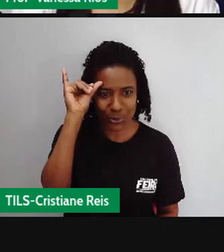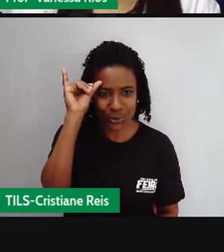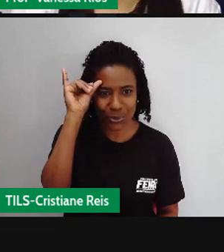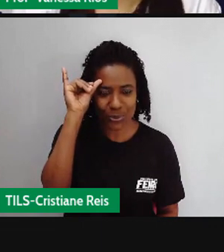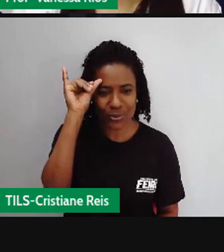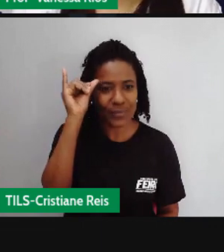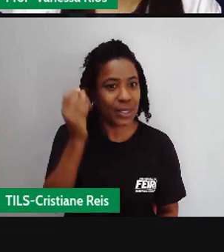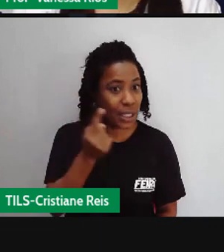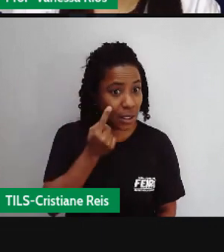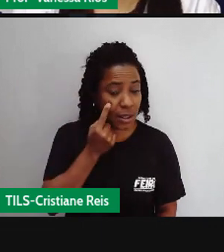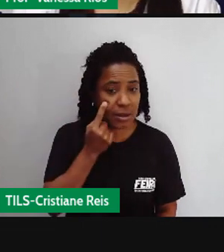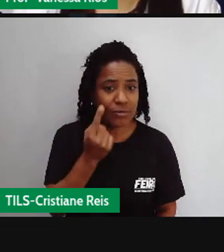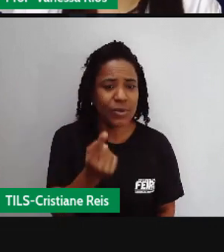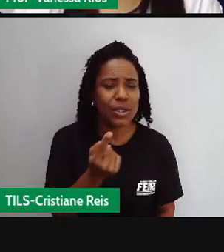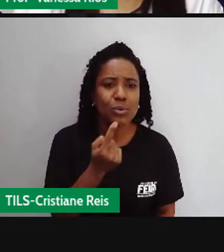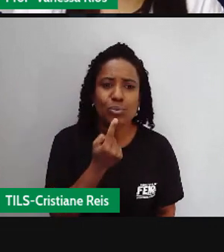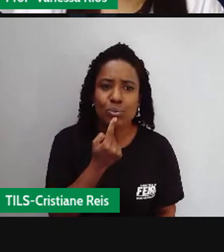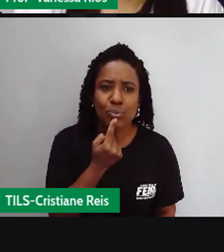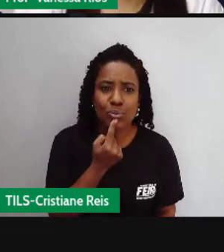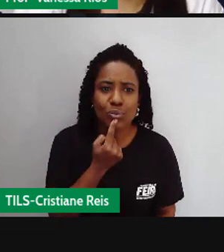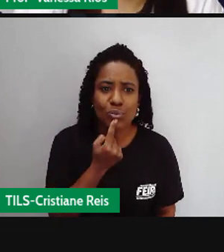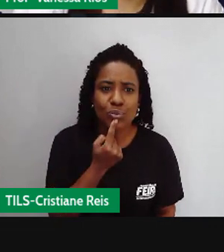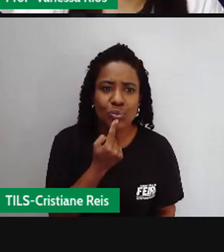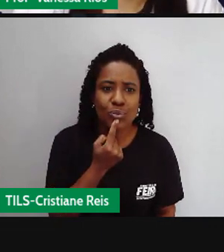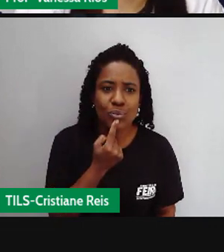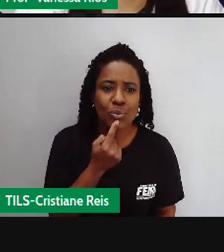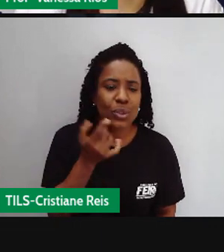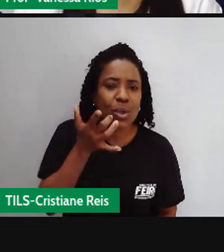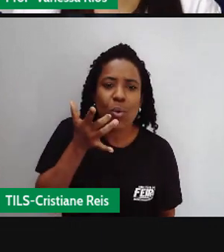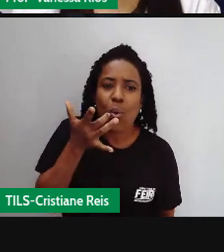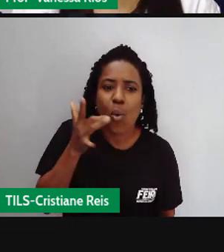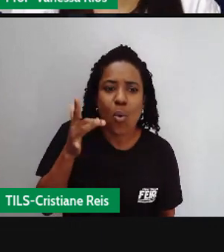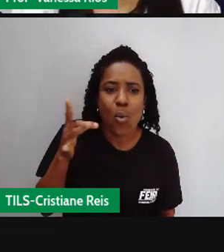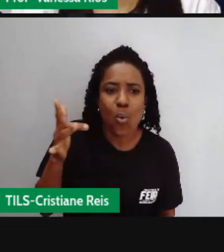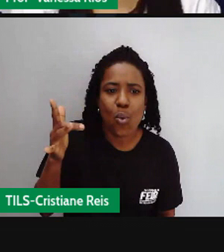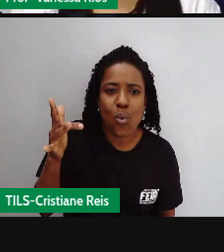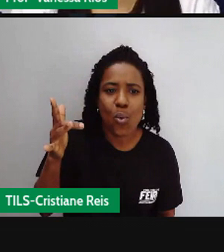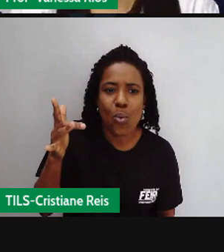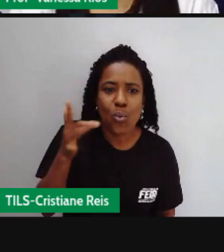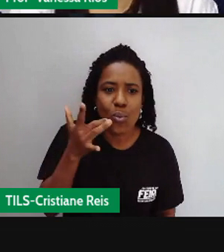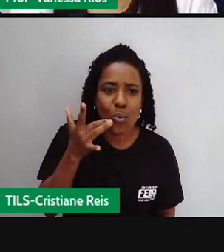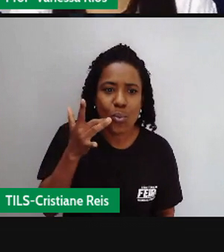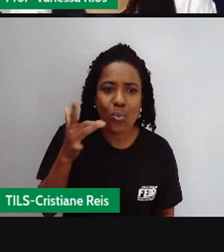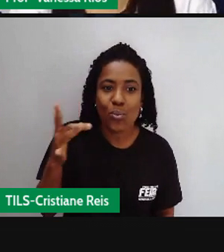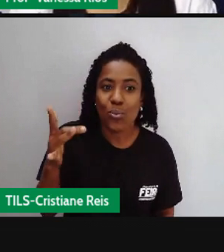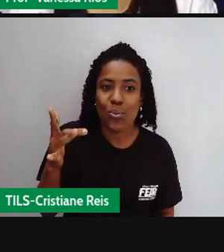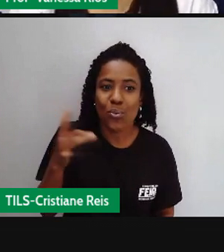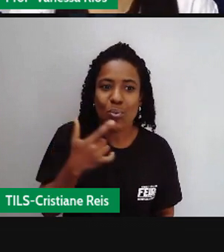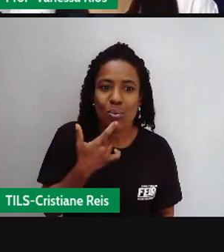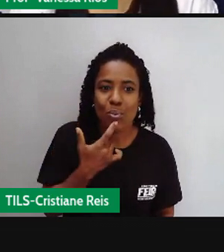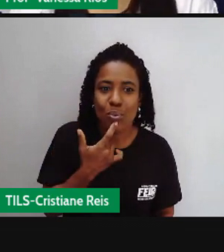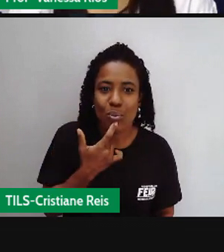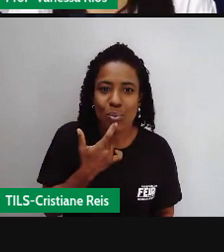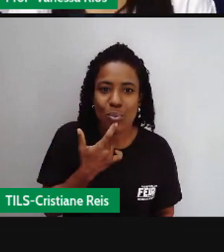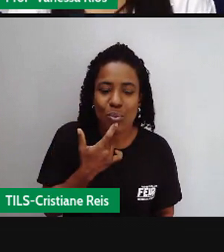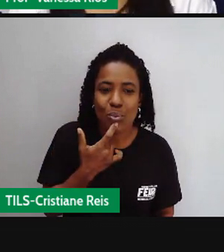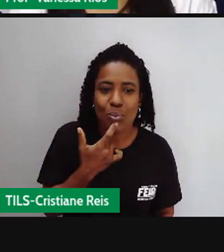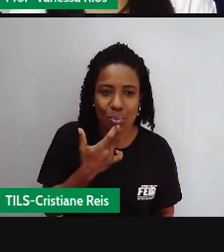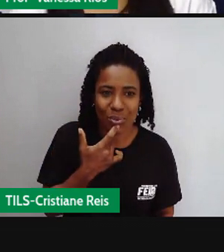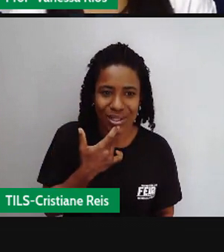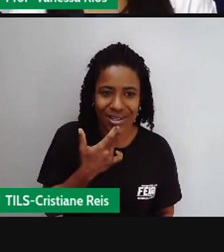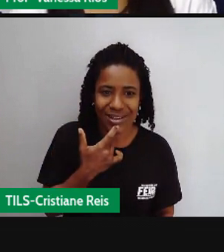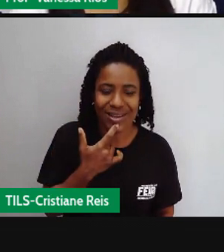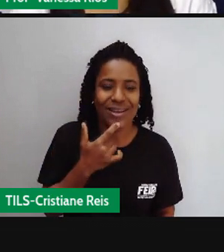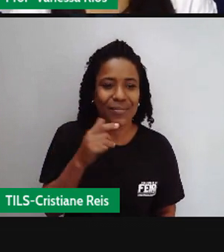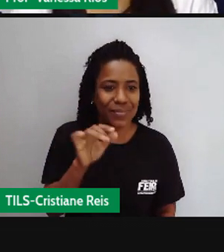primeiro O, a gente falou com o som de O, né? Mas o segundo O, o O final aí, que